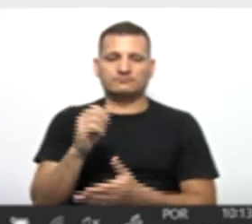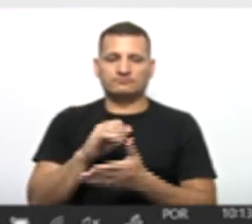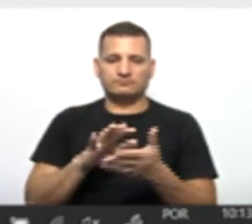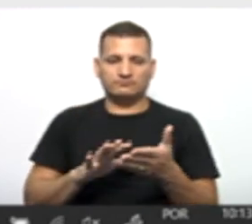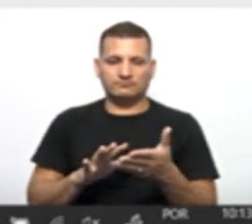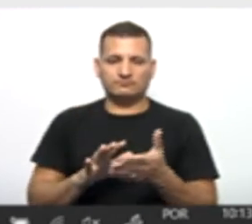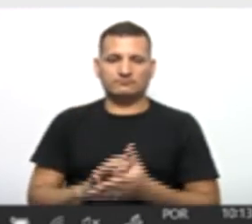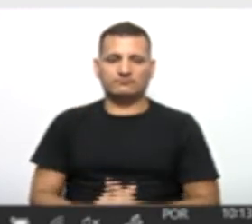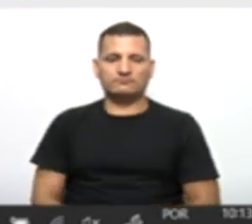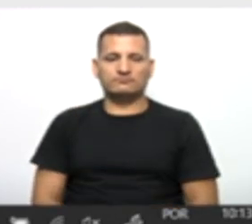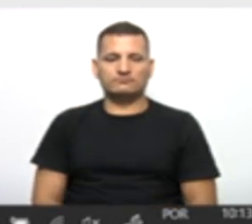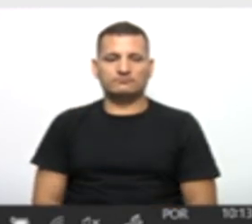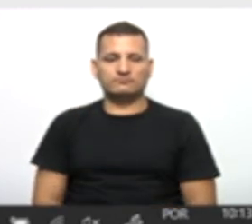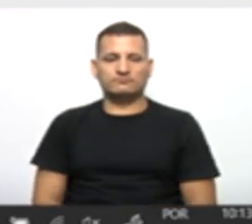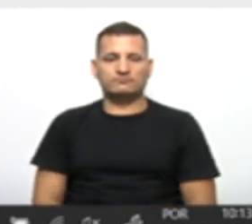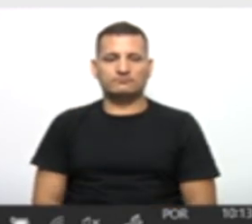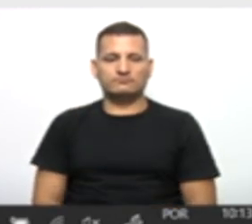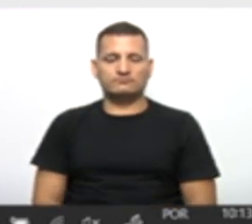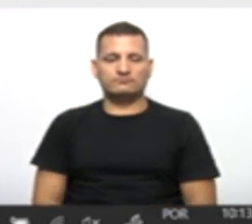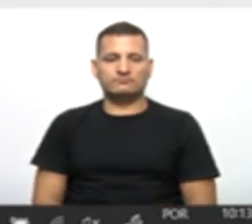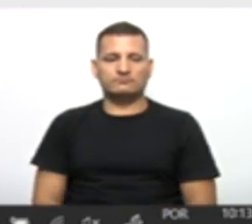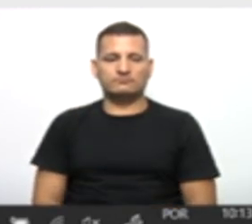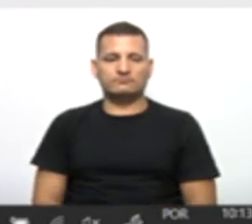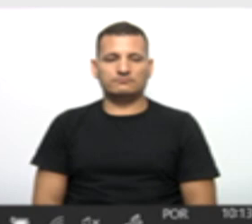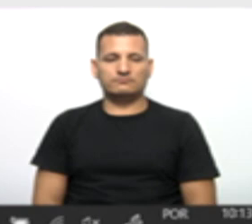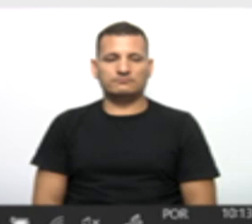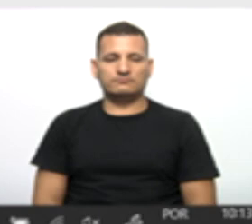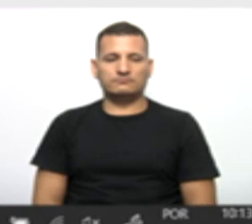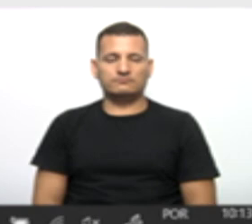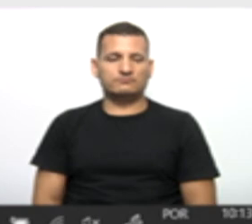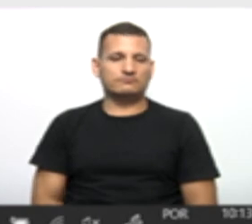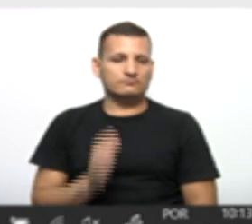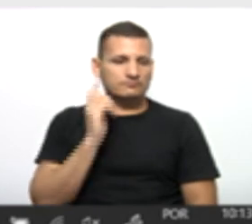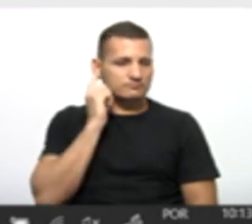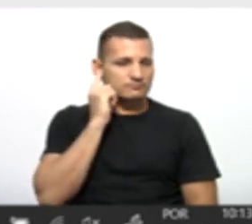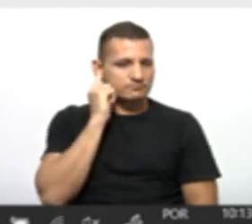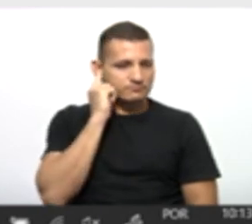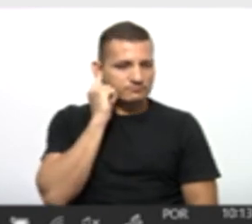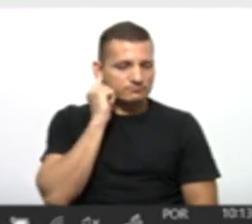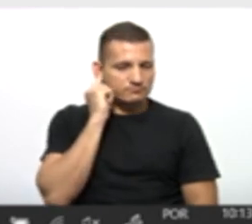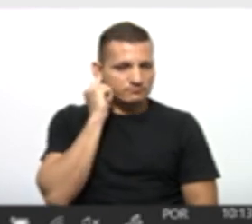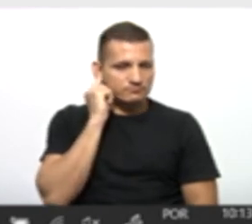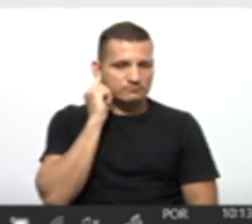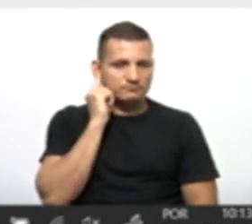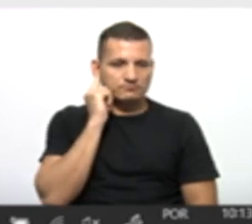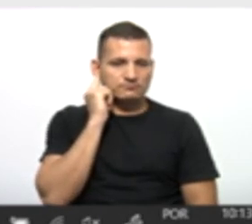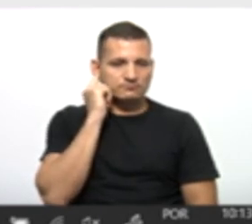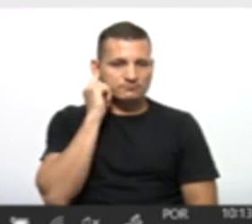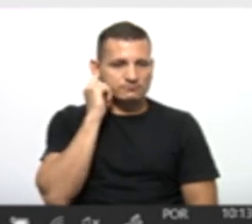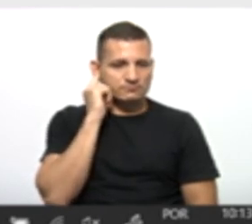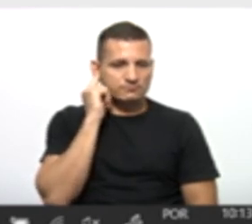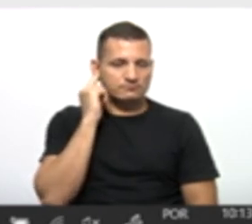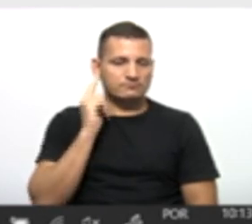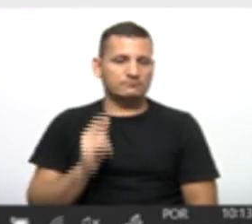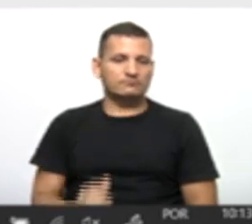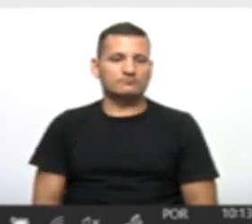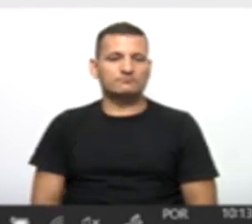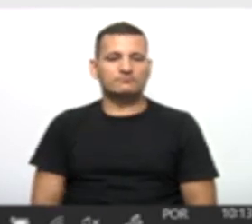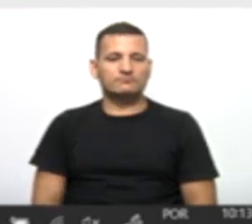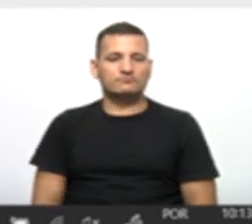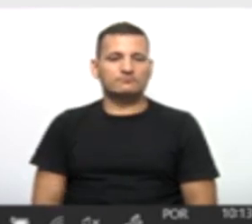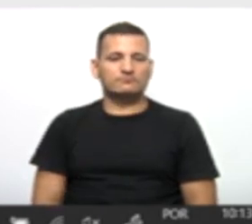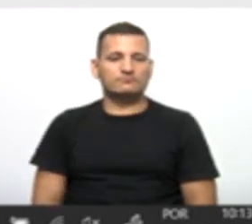Ok? E a nossa tarefa aqui, por enquanto, só tem uma tarefa registrada. Se eu quiser